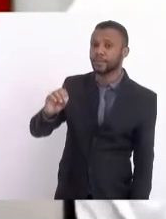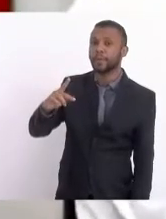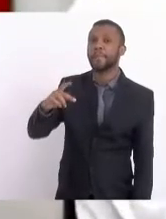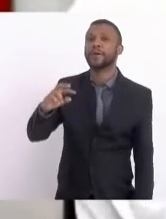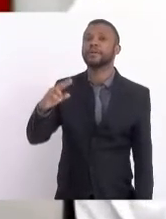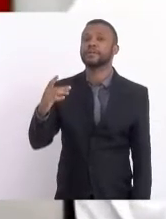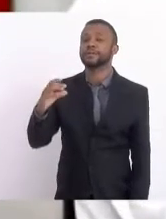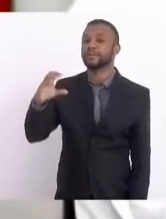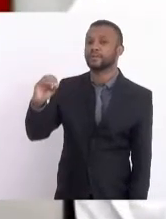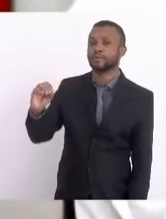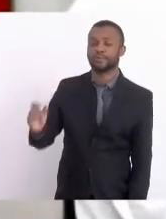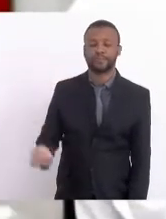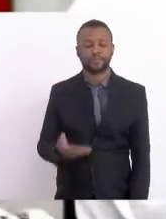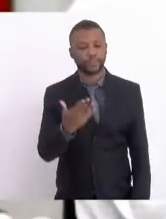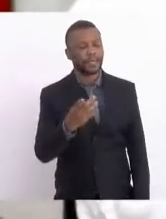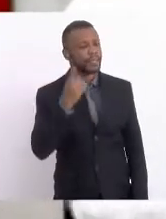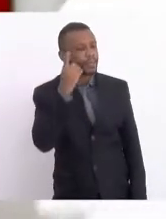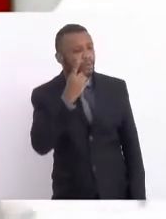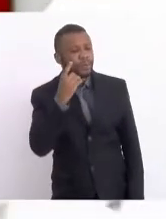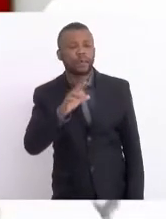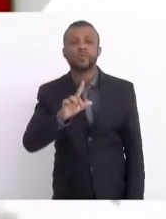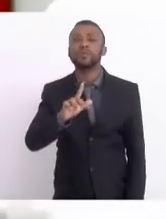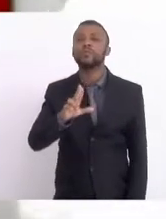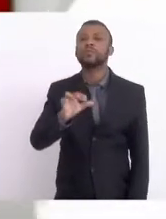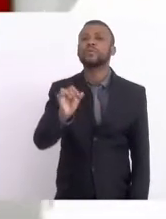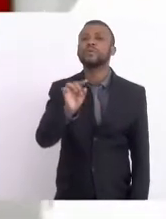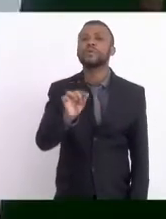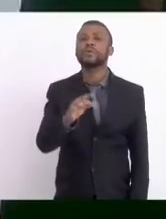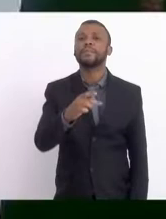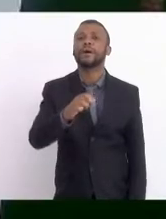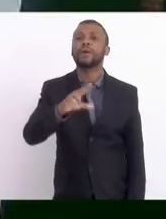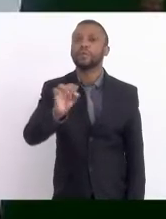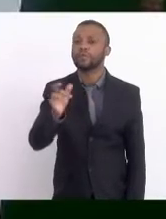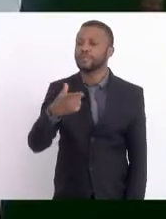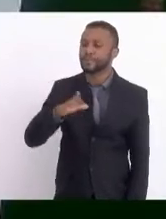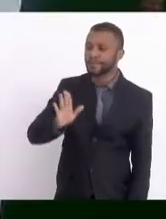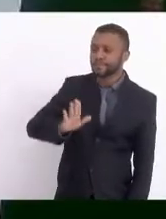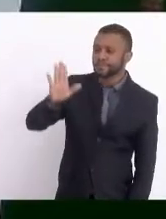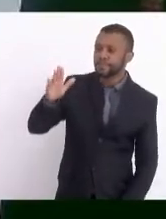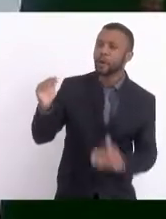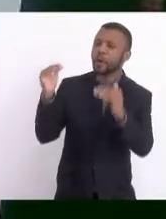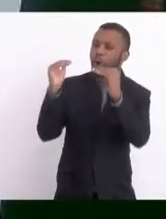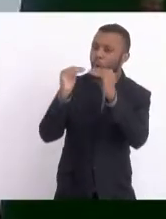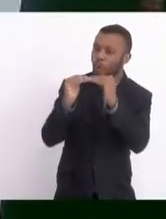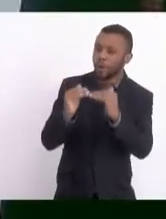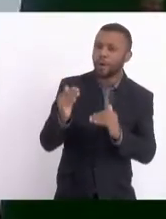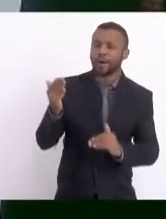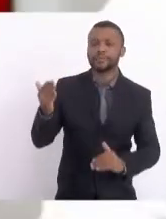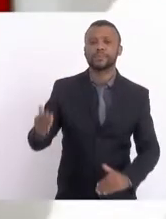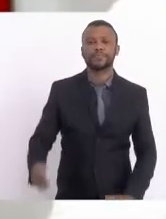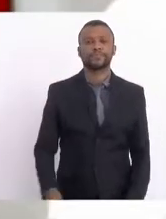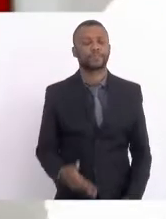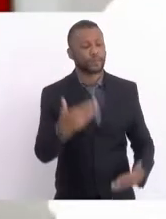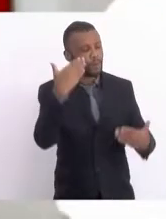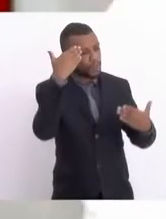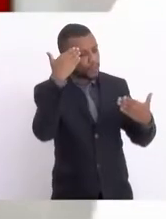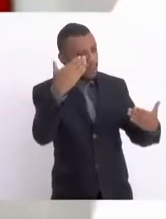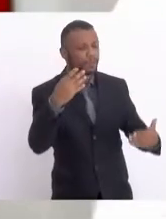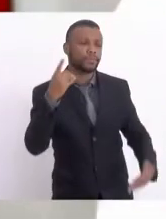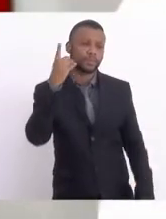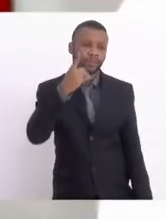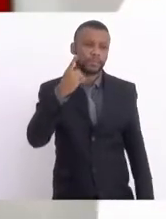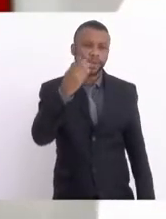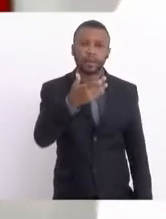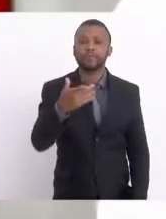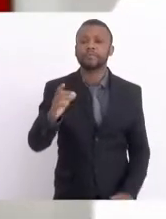Deputado Luiz Paulo. Parecer pela juridicidade, presidente. Obrigado, deputado Márcio Pacheco.